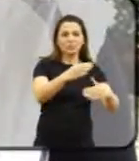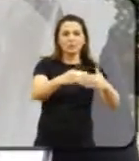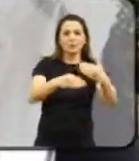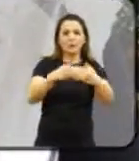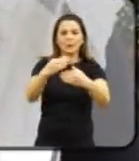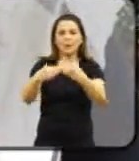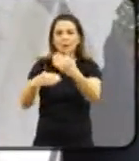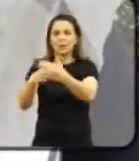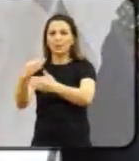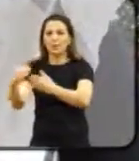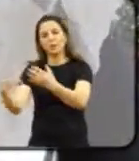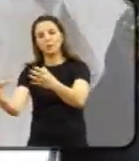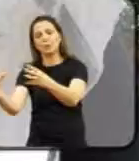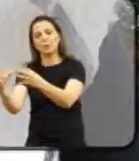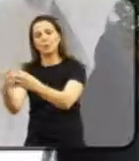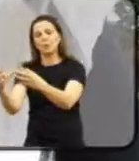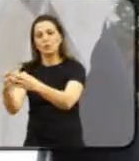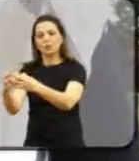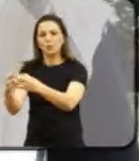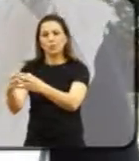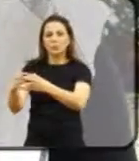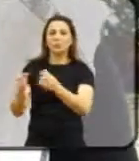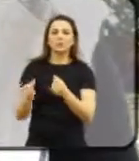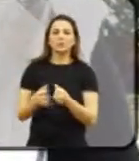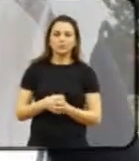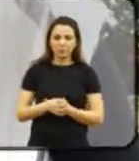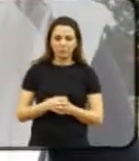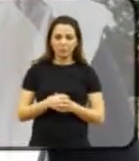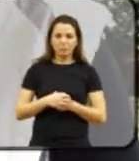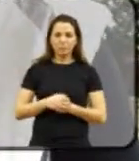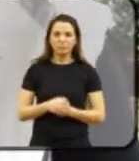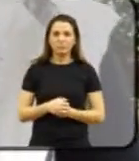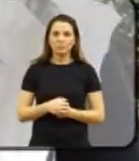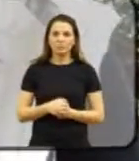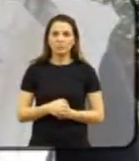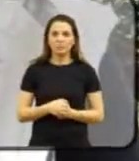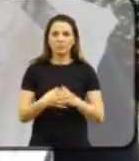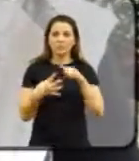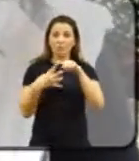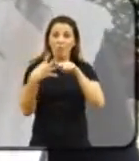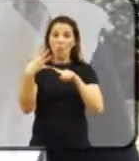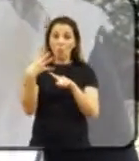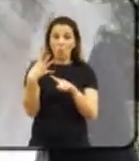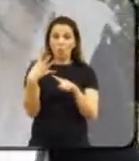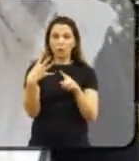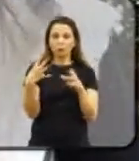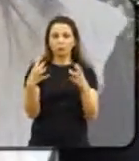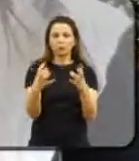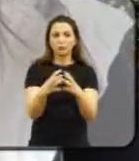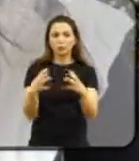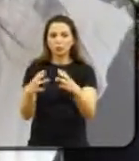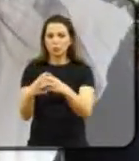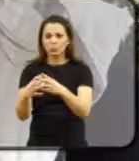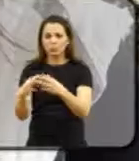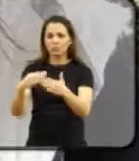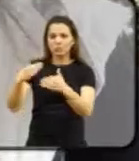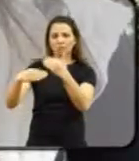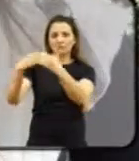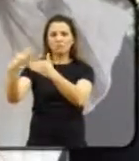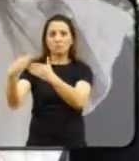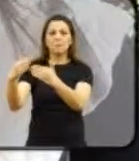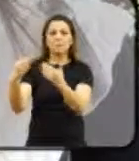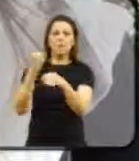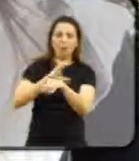já começando uma outra turma com este módulo que está aqui. São 4 módulos, na verdade. E nós acertamos muito no